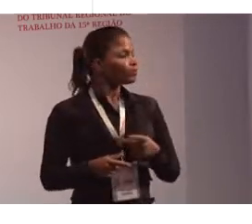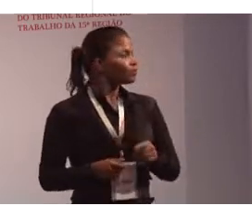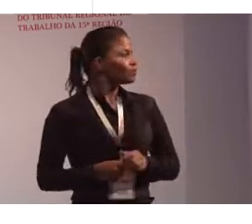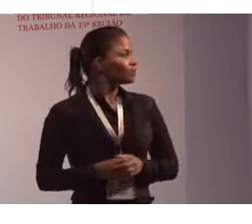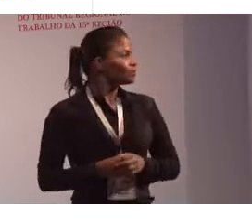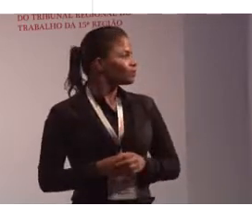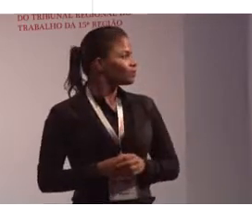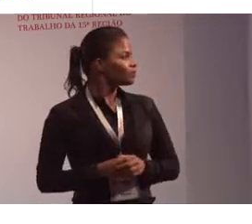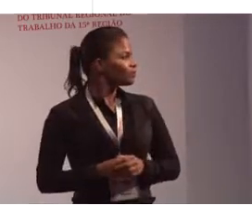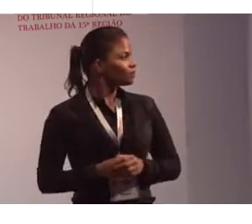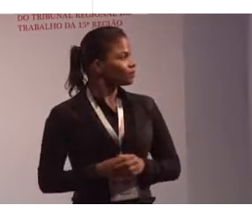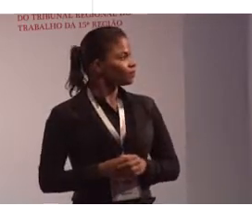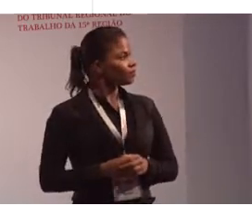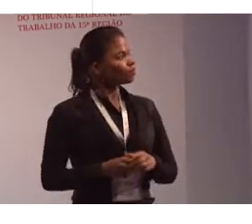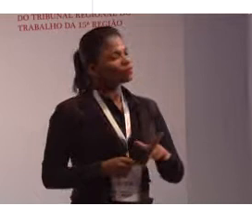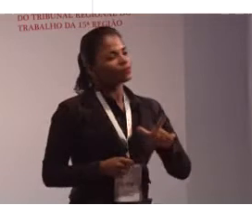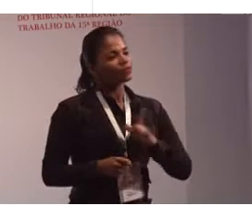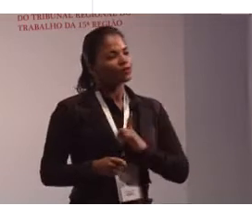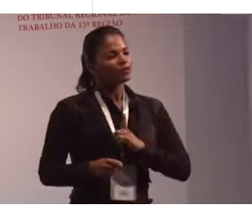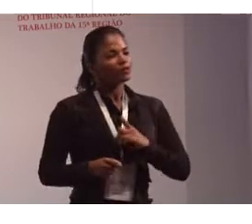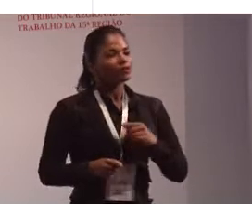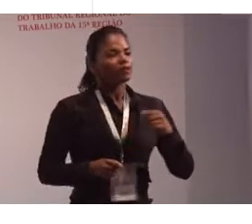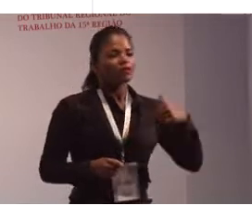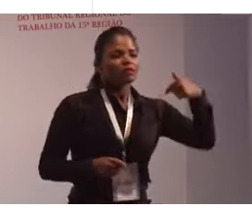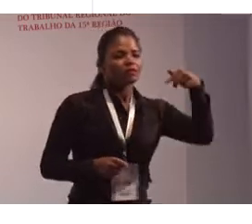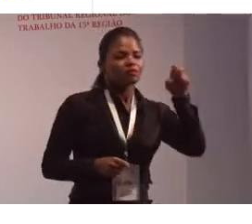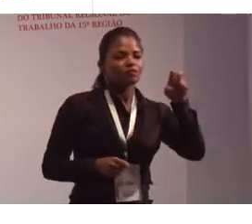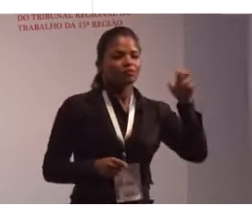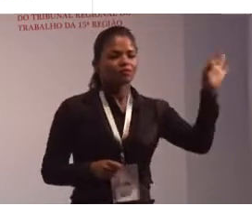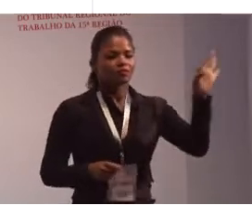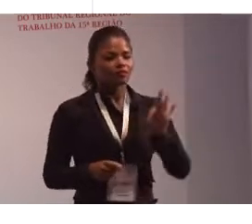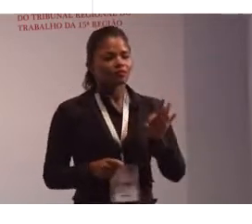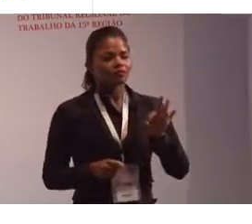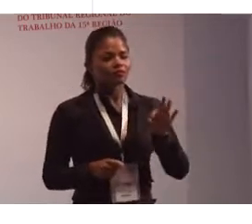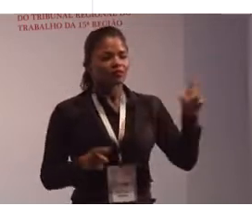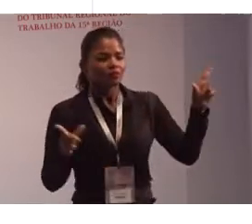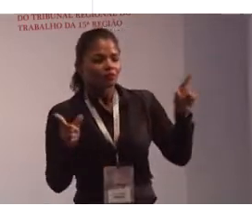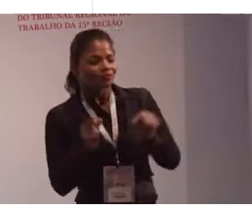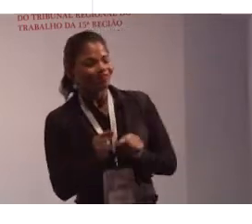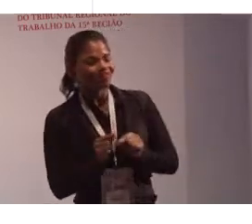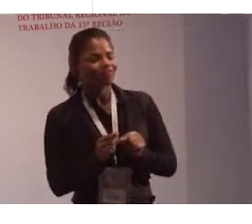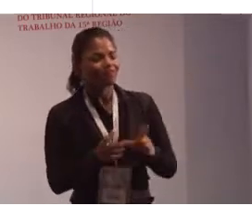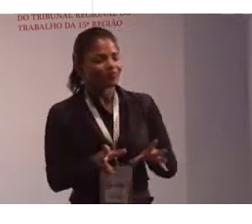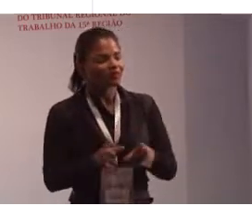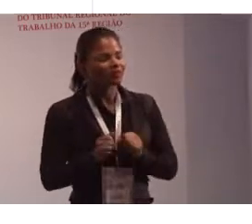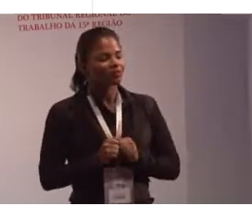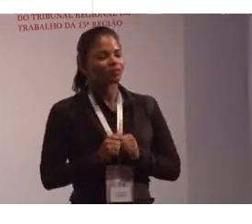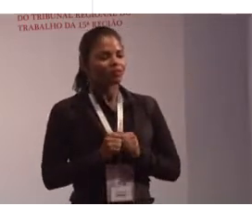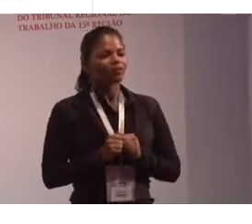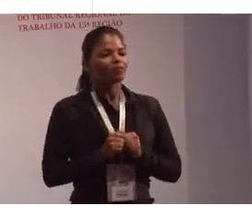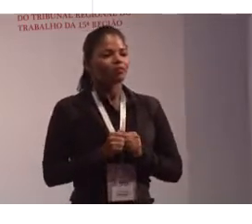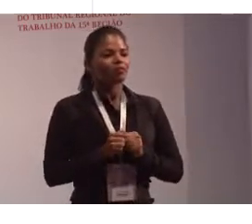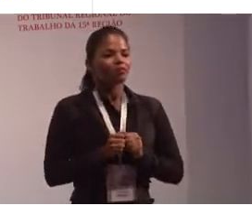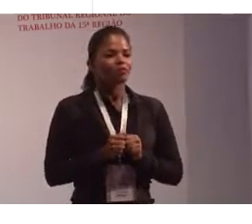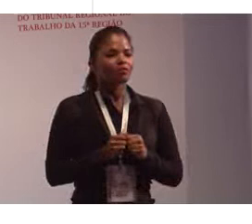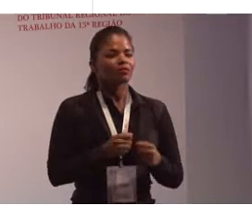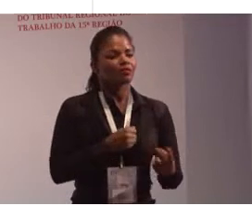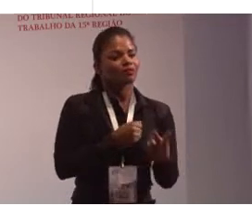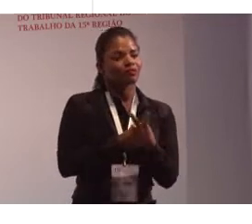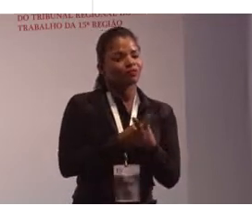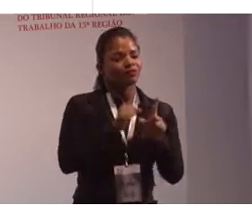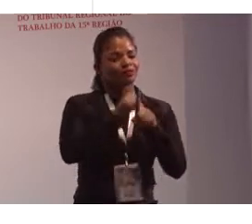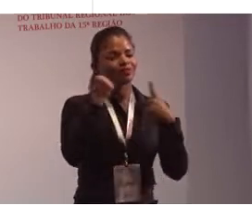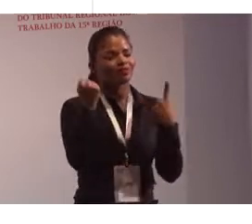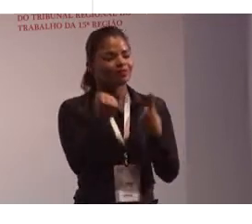própria, eles têm até 75% menos chance de receber algum tipo de benefício de proteção